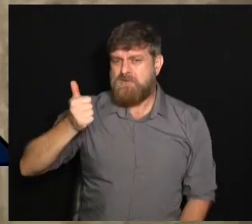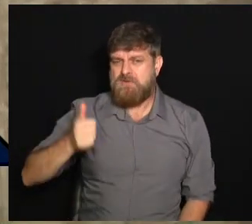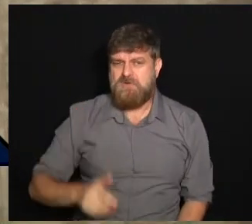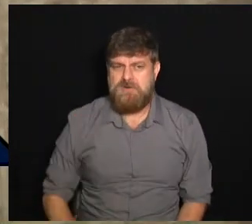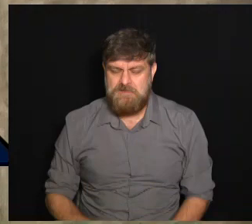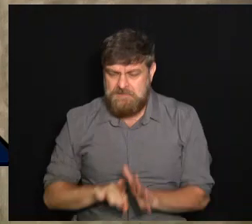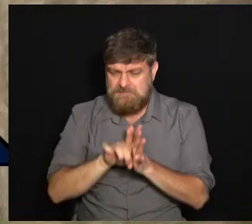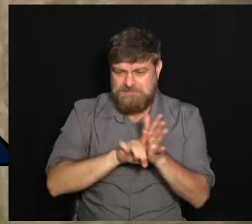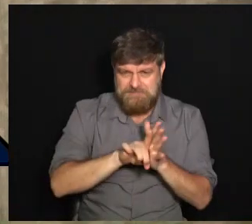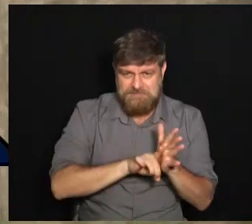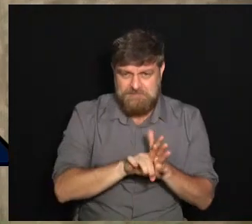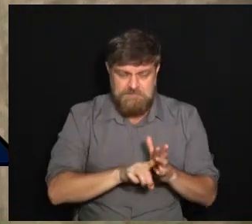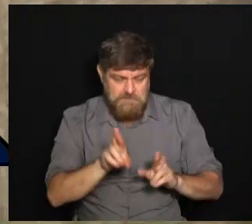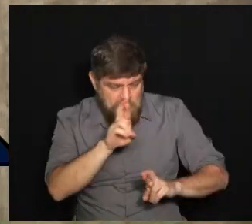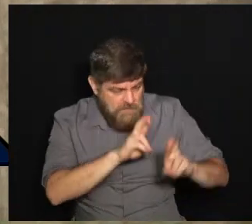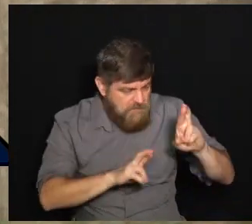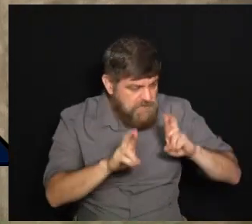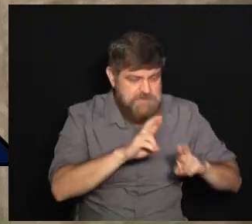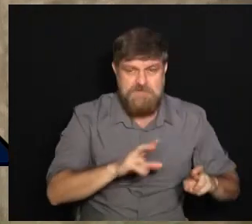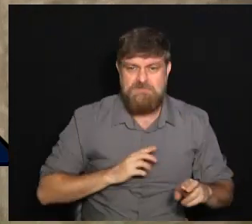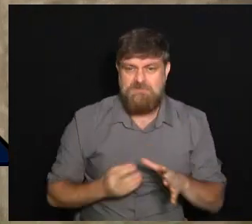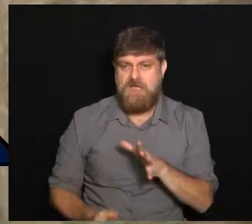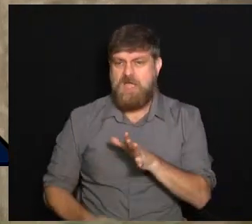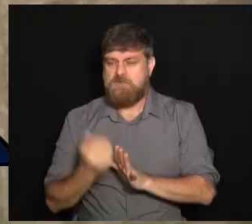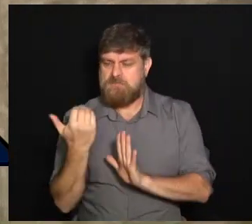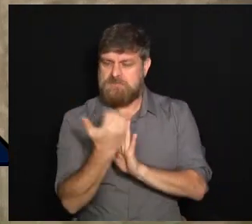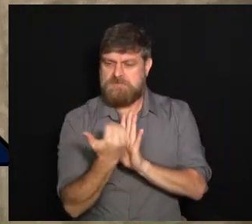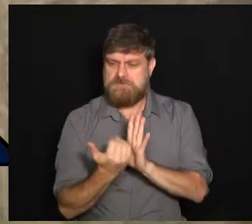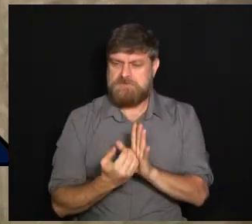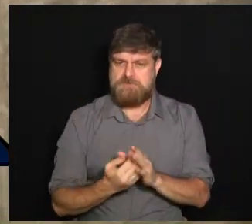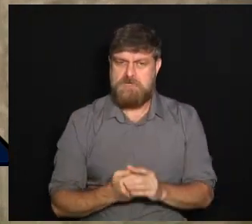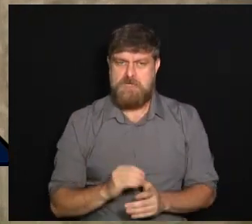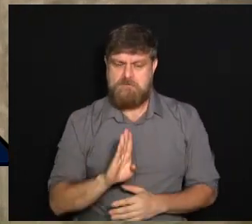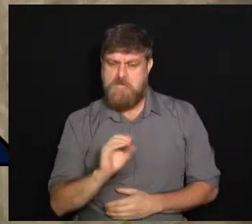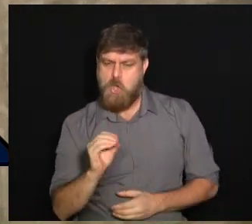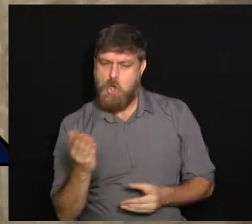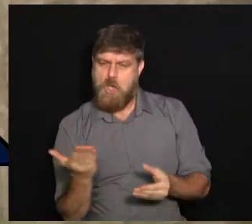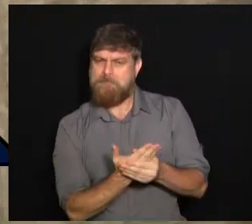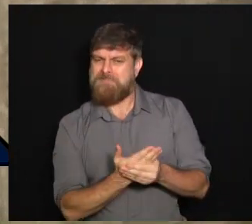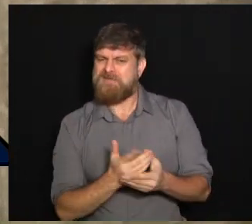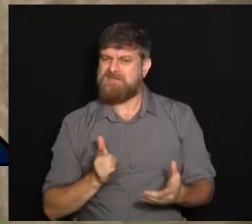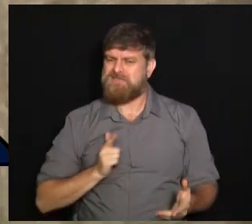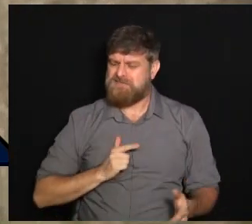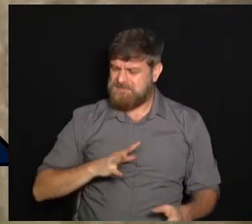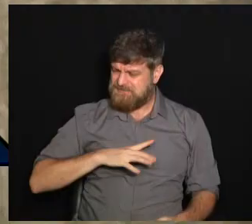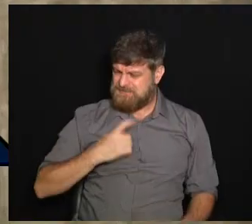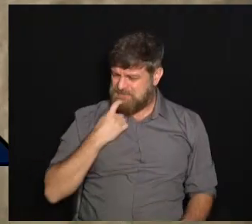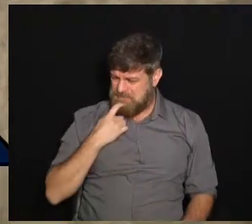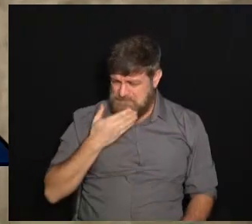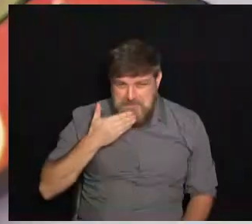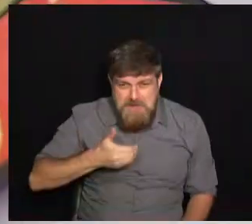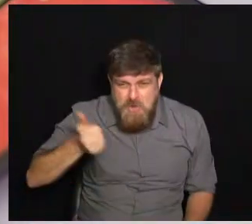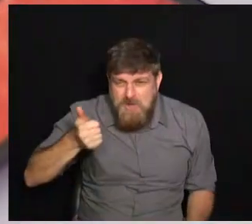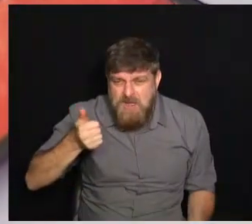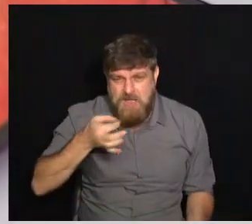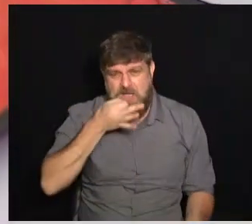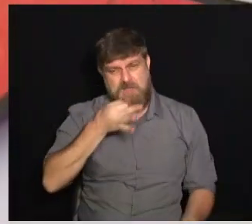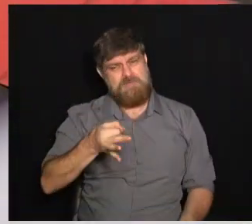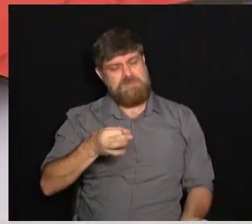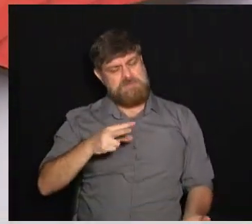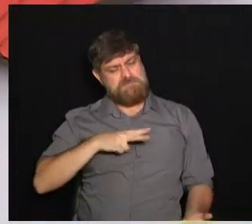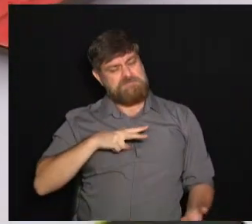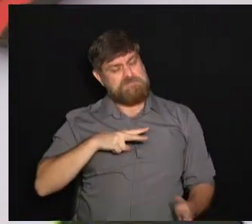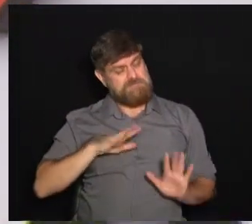de investigação para elaborar boletim de ocorrências, né, em nossa cidade, mas ao meu ver ele